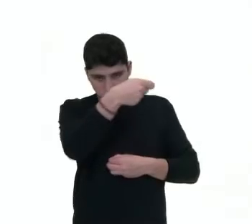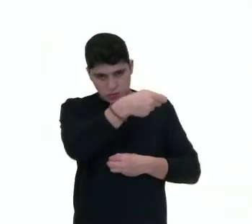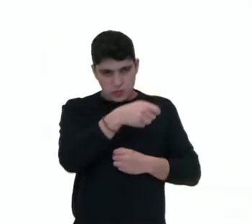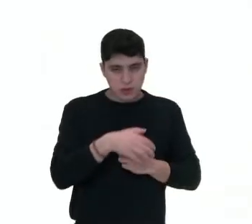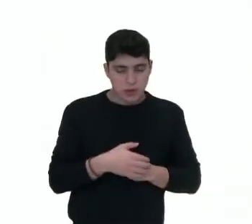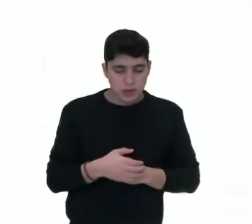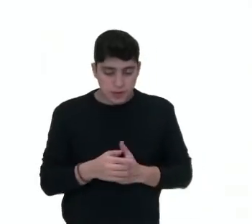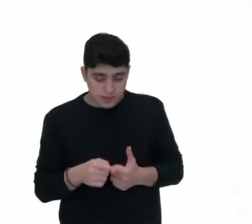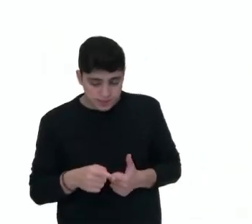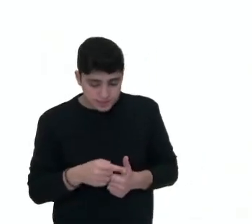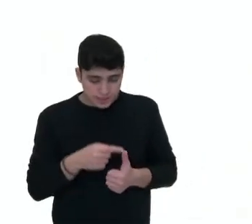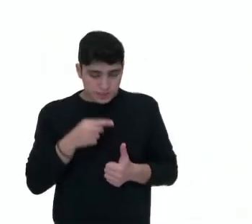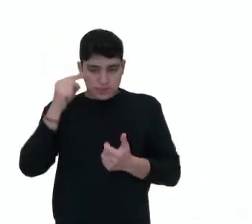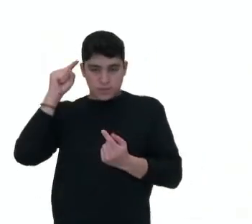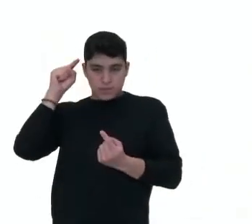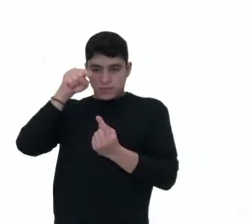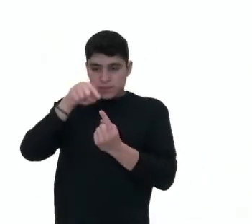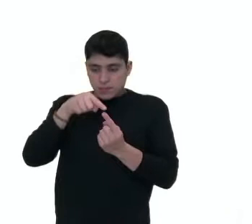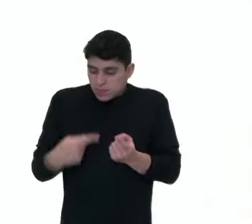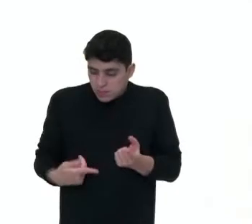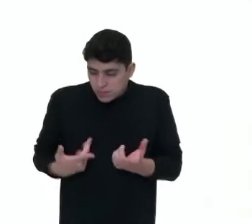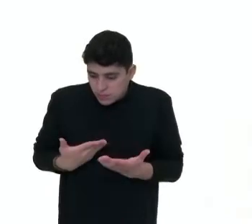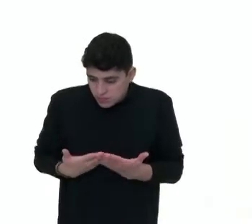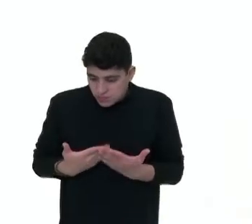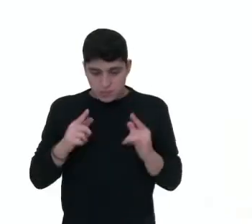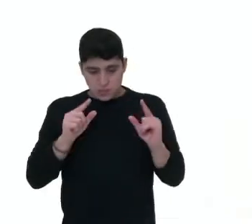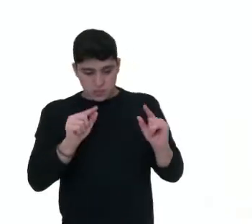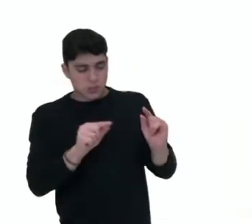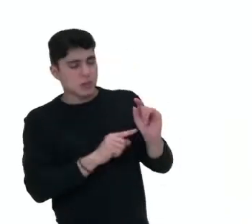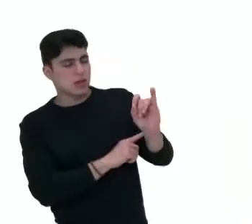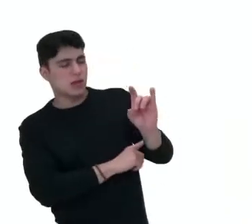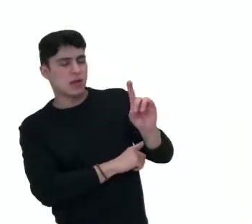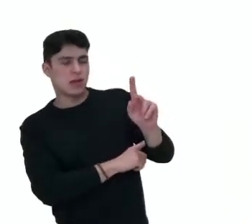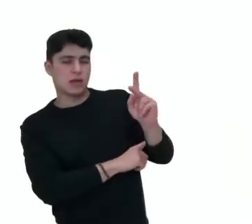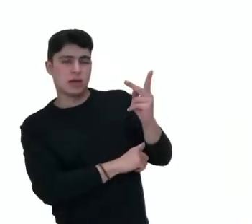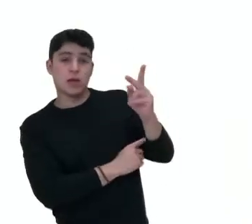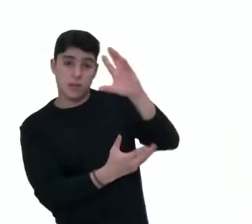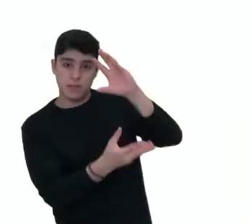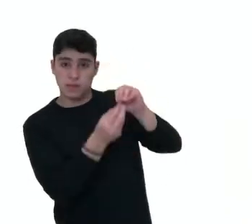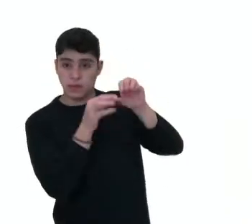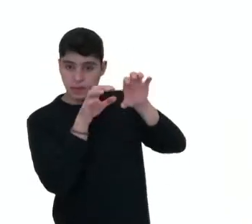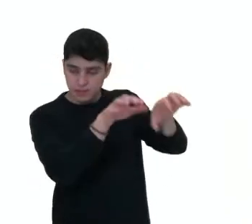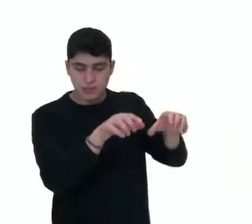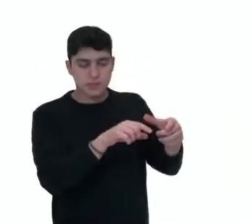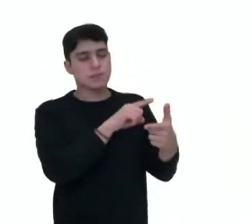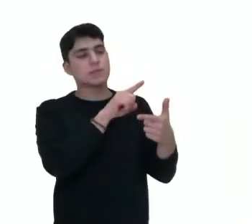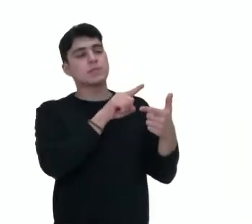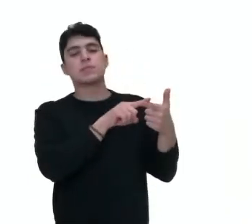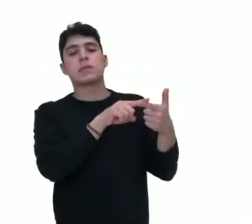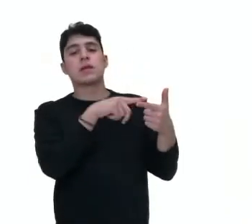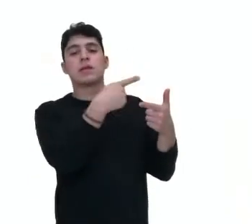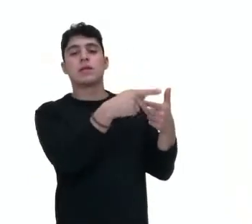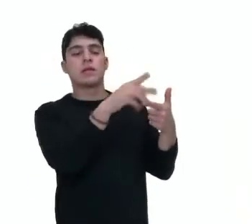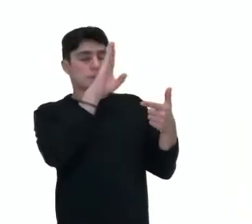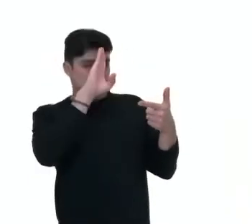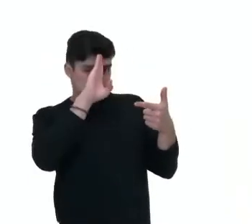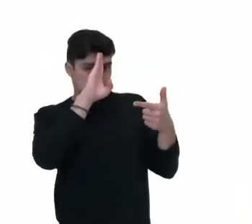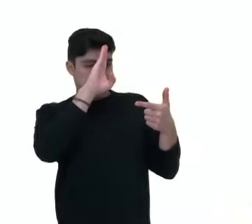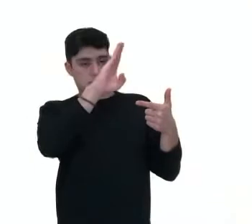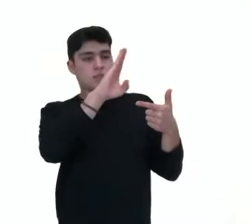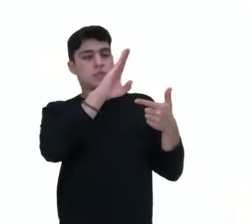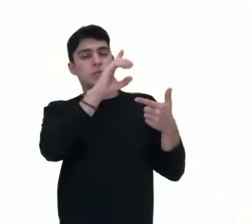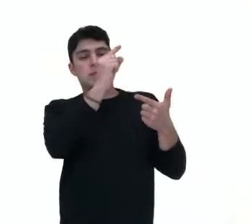Então o objetivo desta aula é compreender o que é o IDH e suas principais composições, né? Como